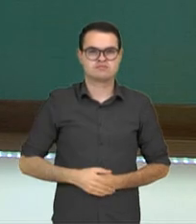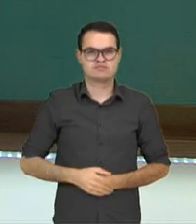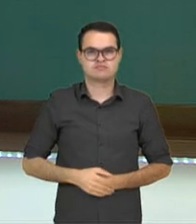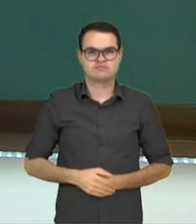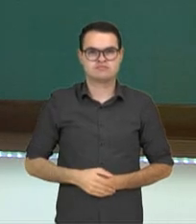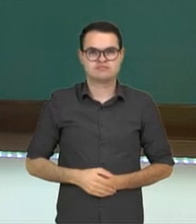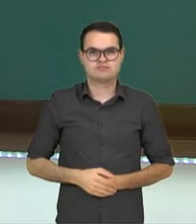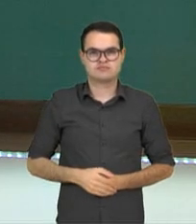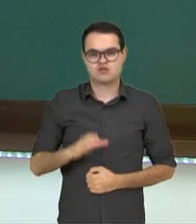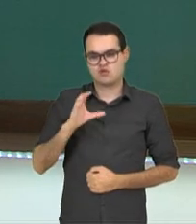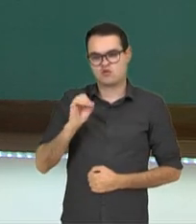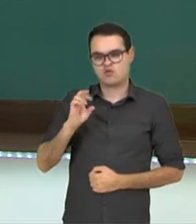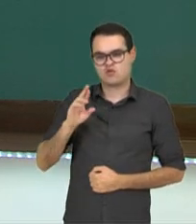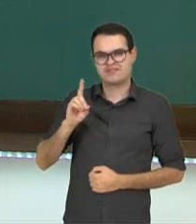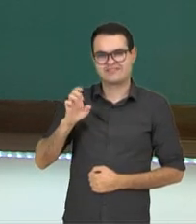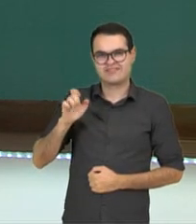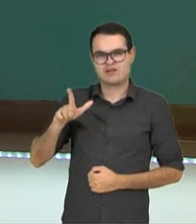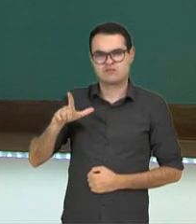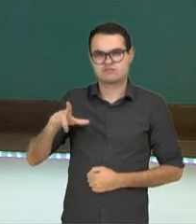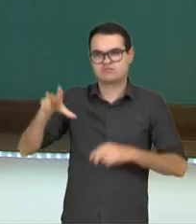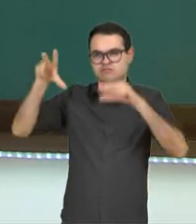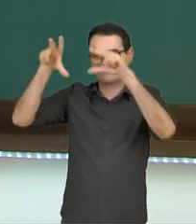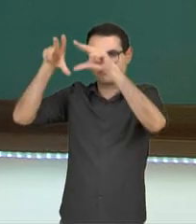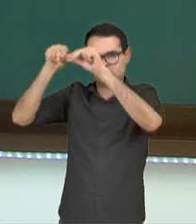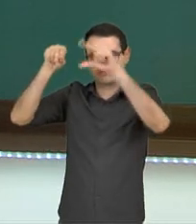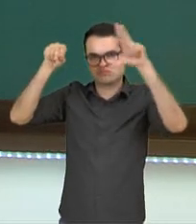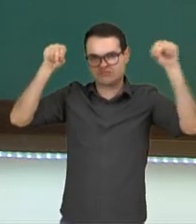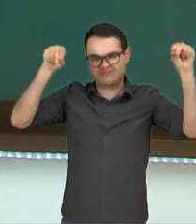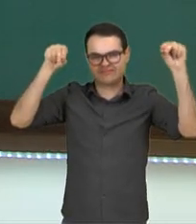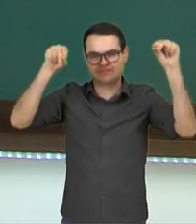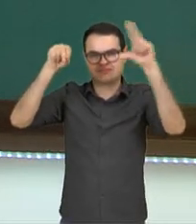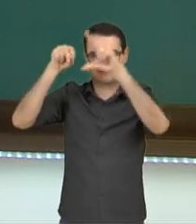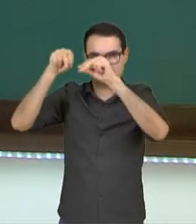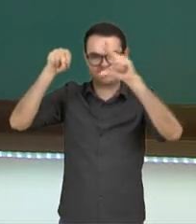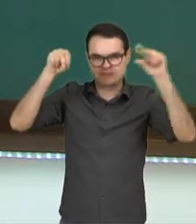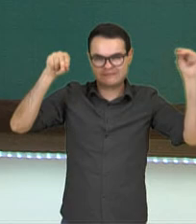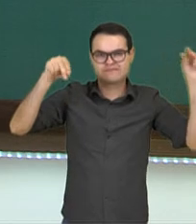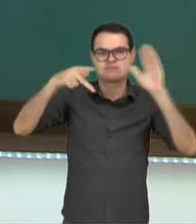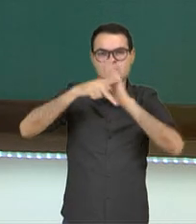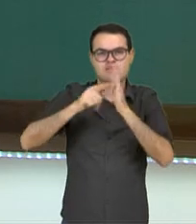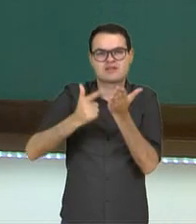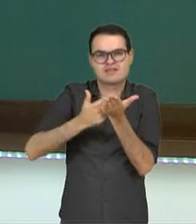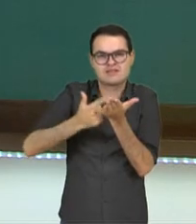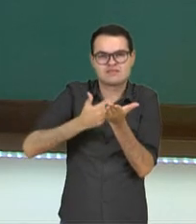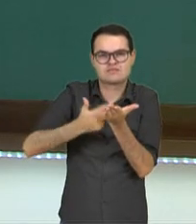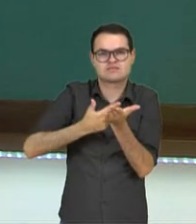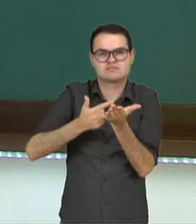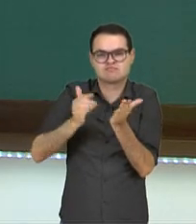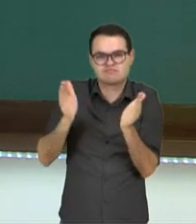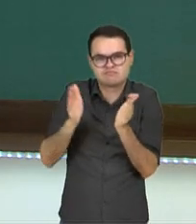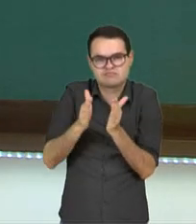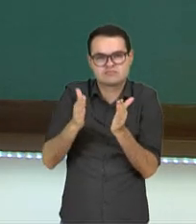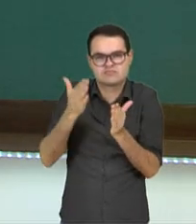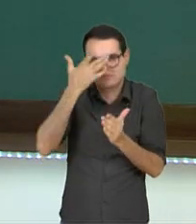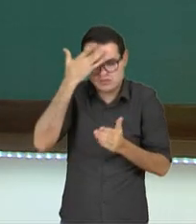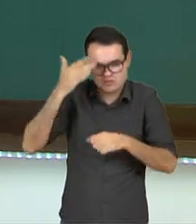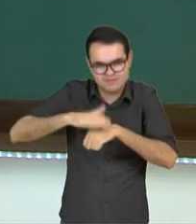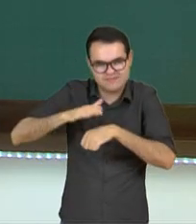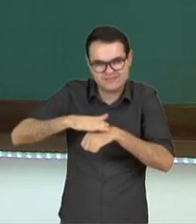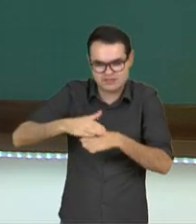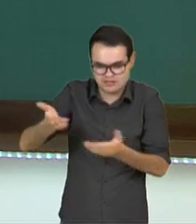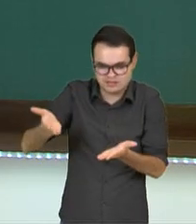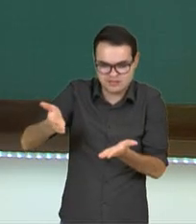Tá? Literatura de cordel, aqueles livros baratinhos, né, pequenos, que a própria pessoa produz com